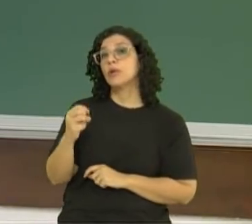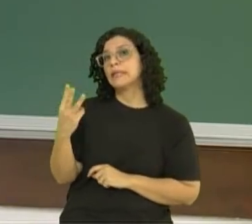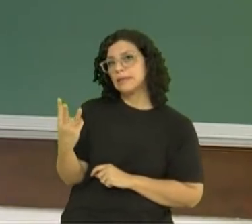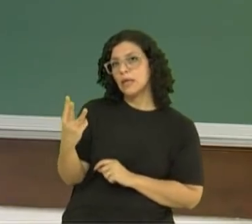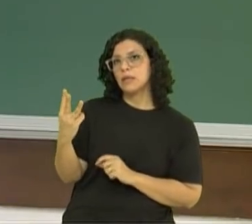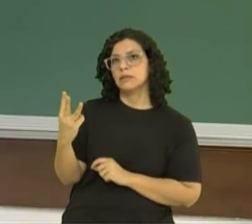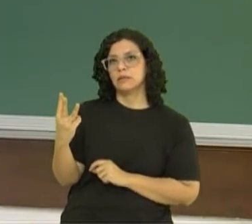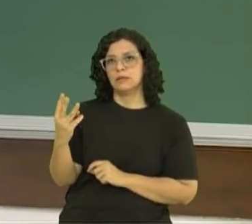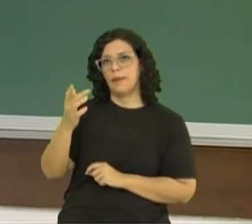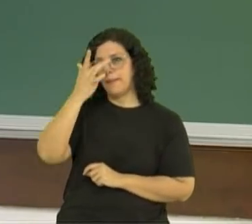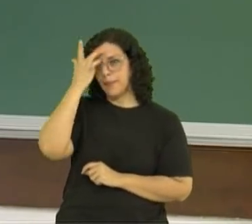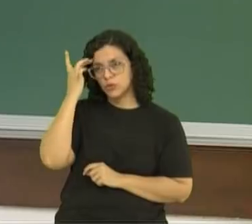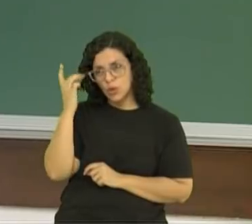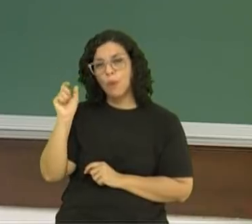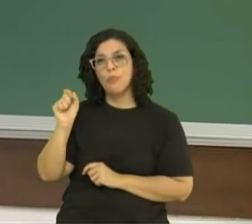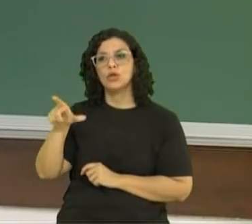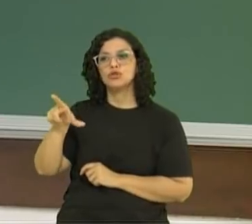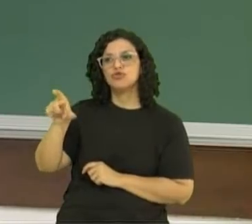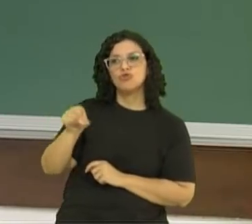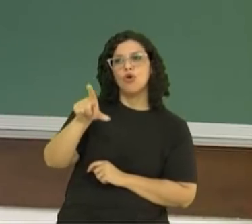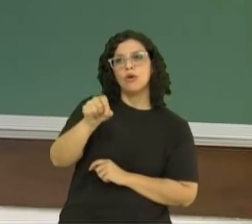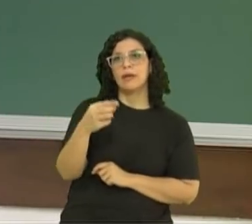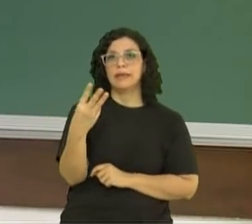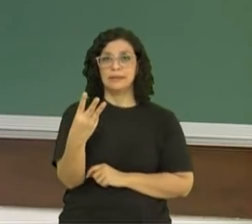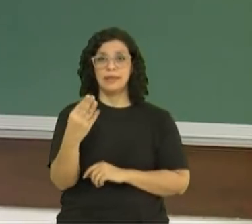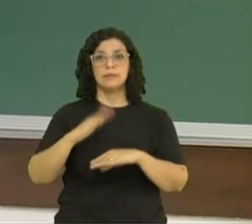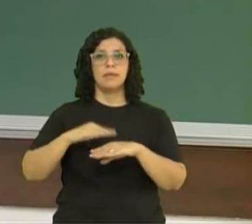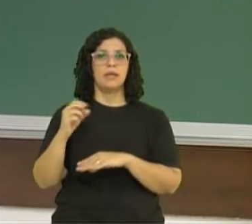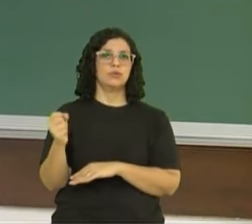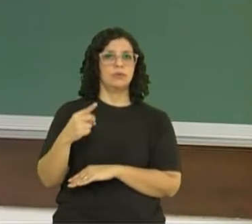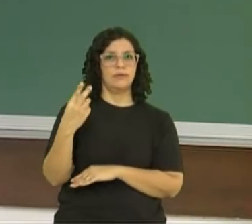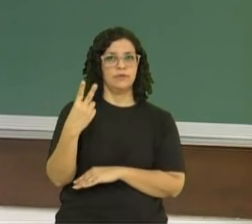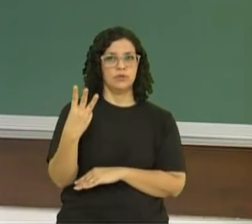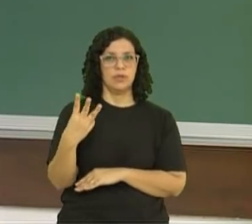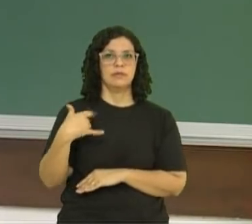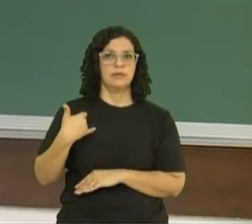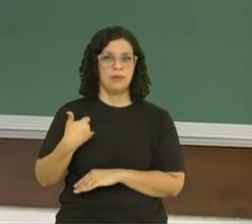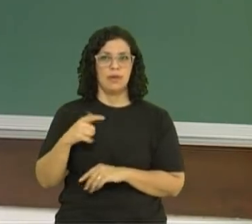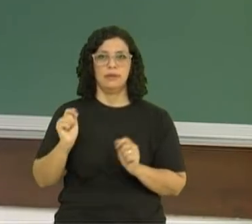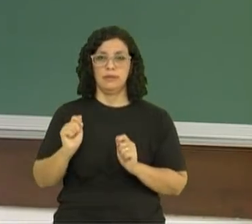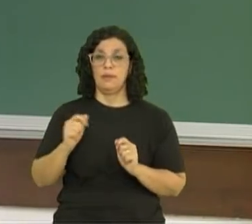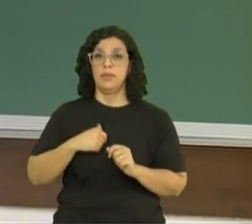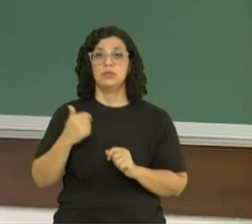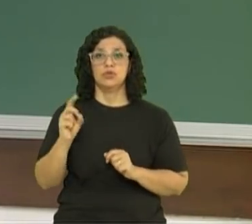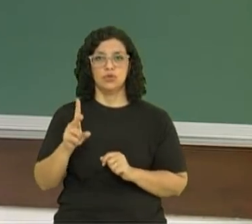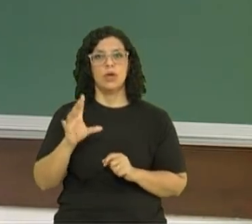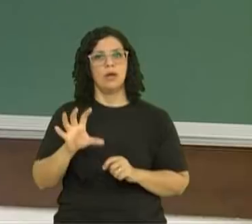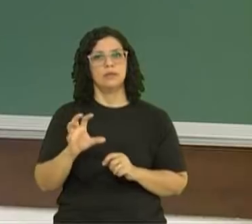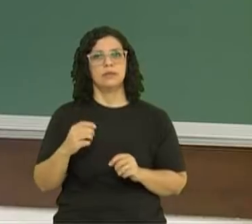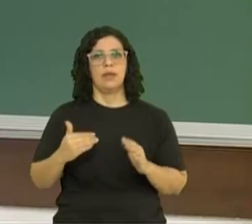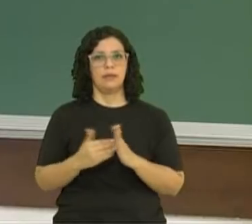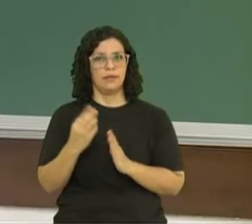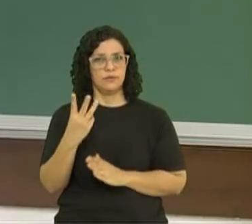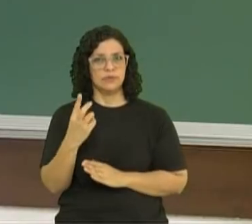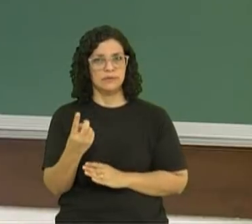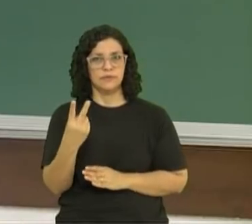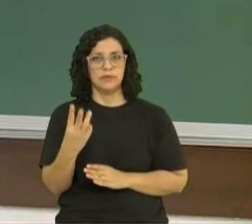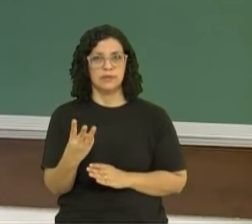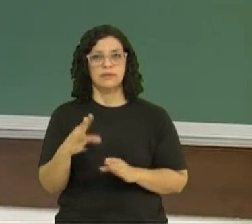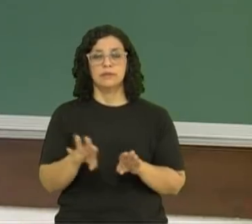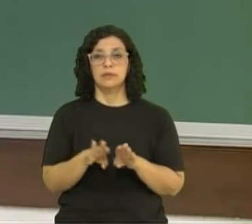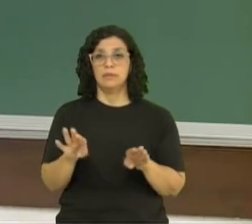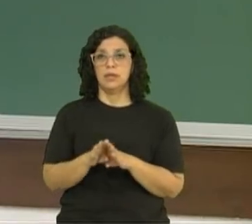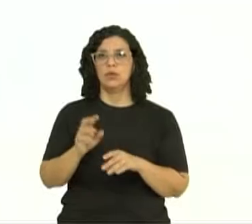cada seleção pode convidar 3 atletas que tenham mais de 23 anos, né? Mas fora os 3, né, somente até 23 anos.